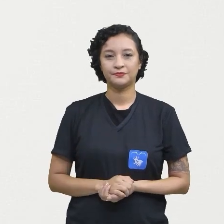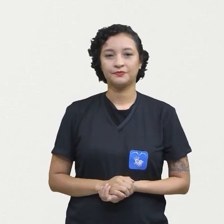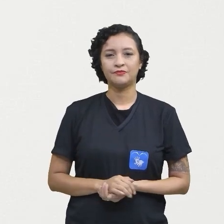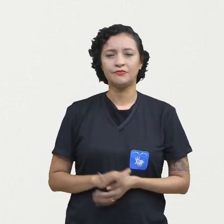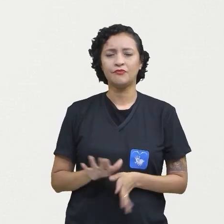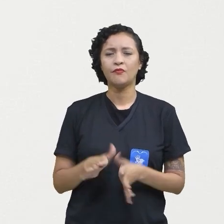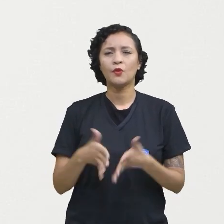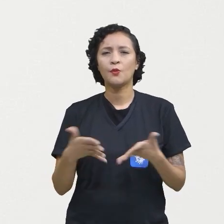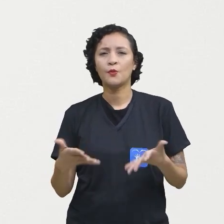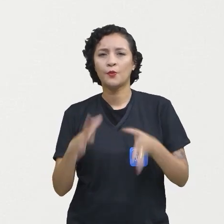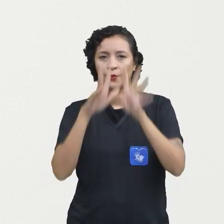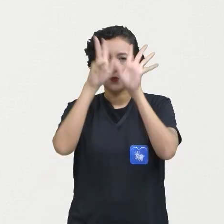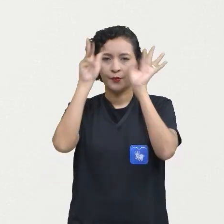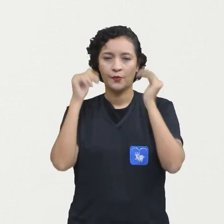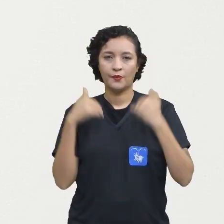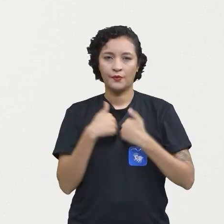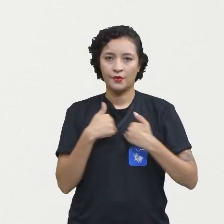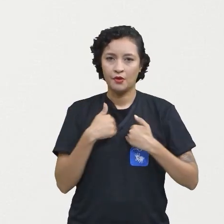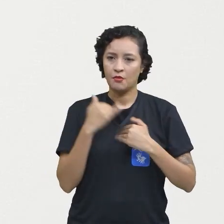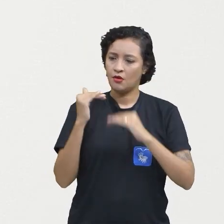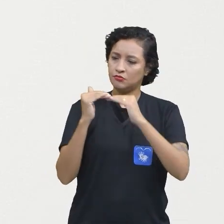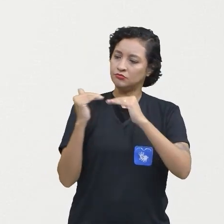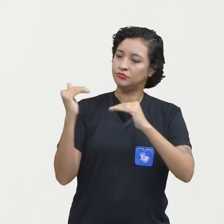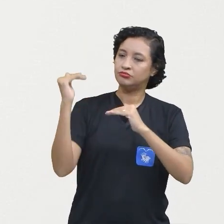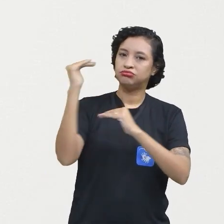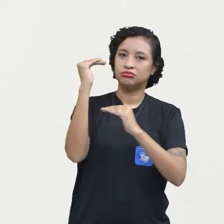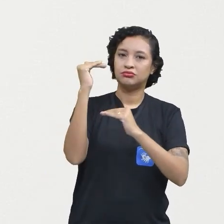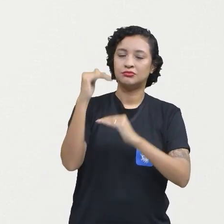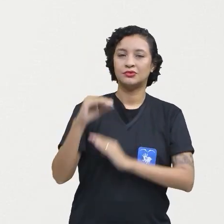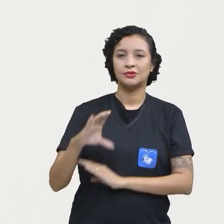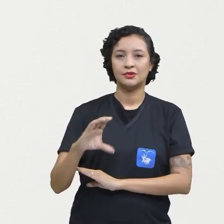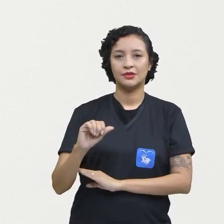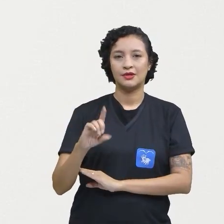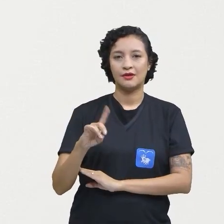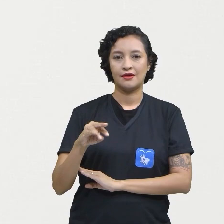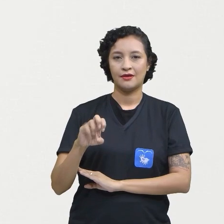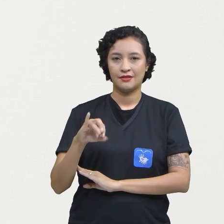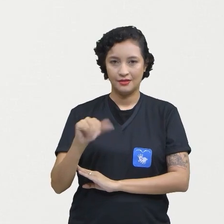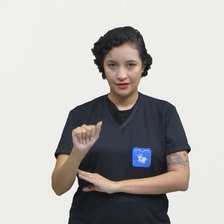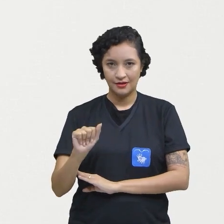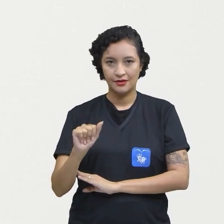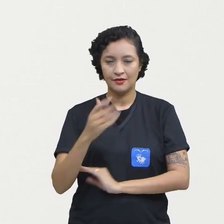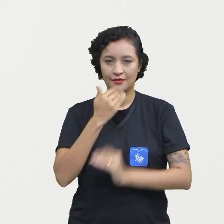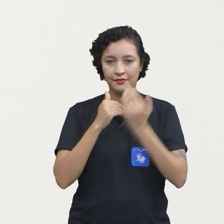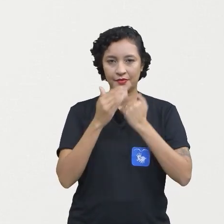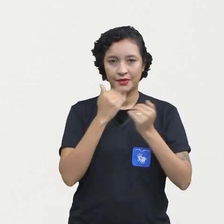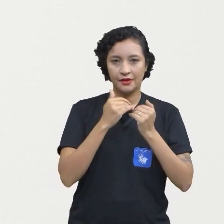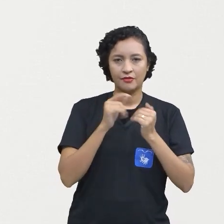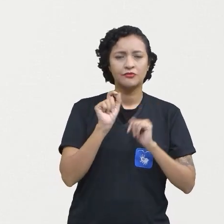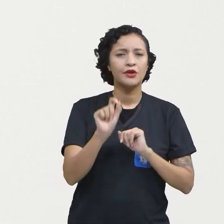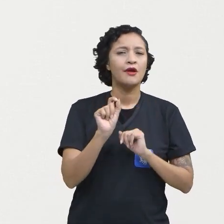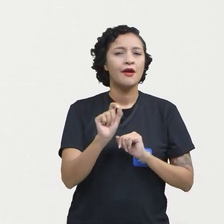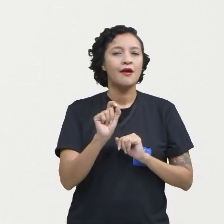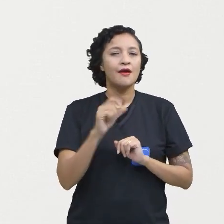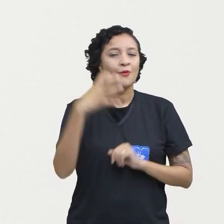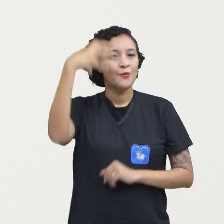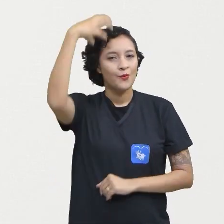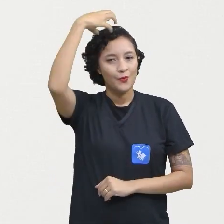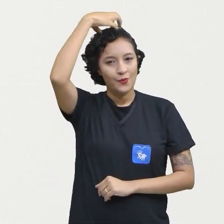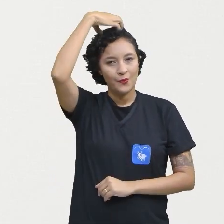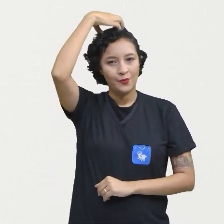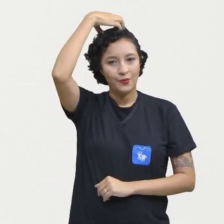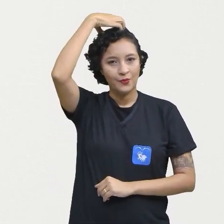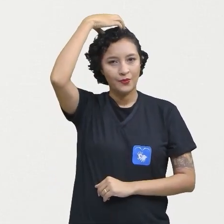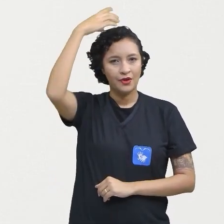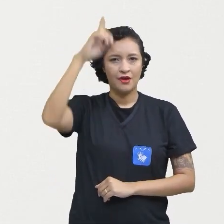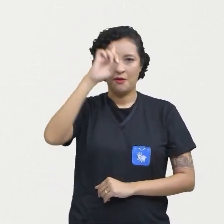Número 2. Qual animal está no topo da cadeia alimentar? Quem é o rei? Quem é que manda em tudo,